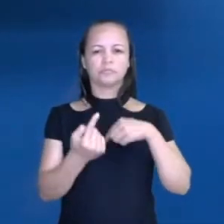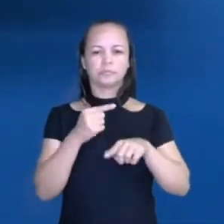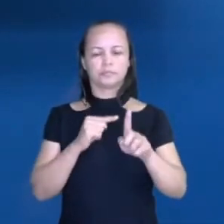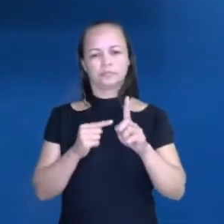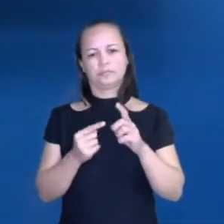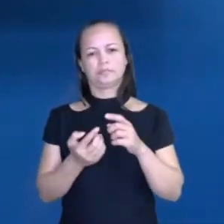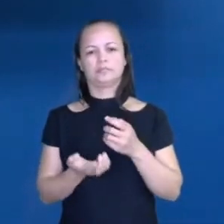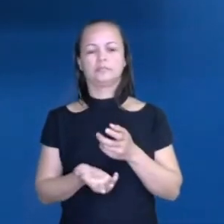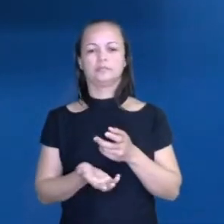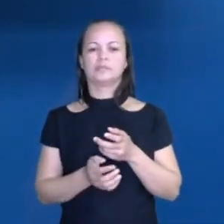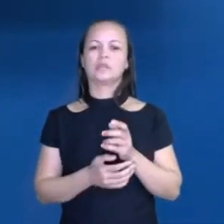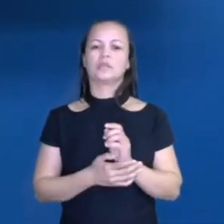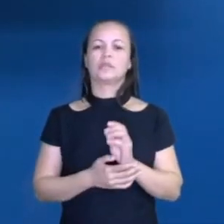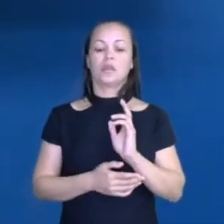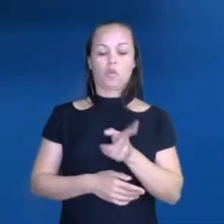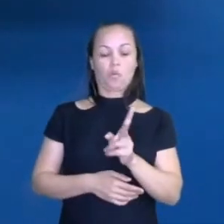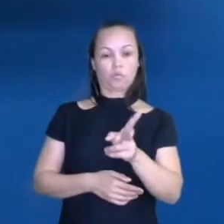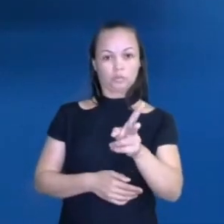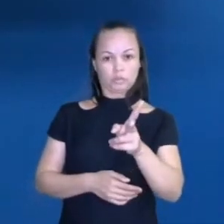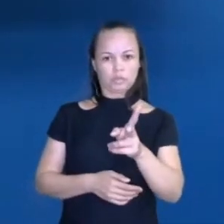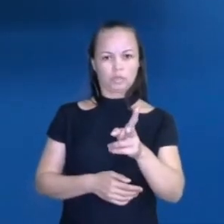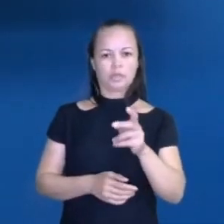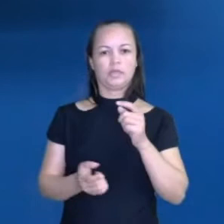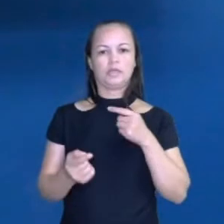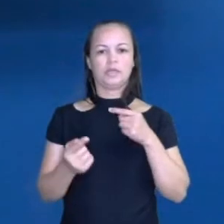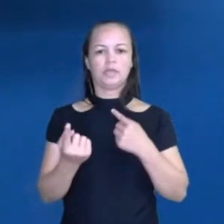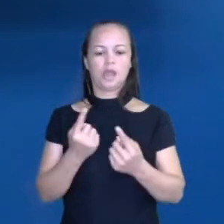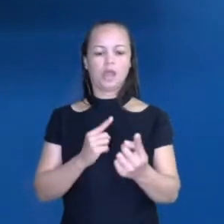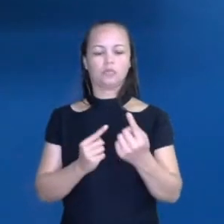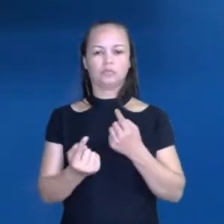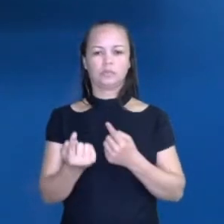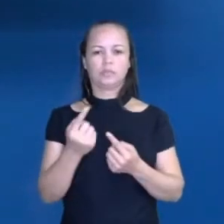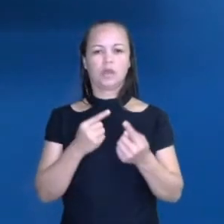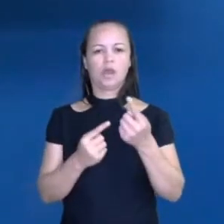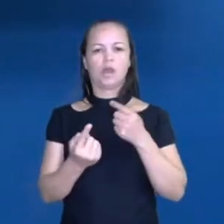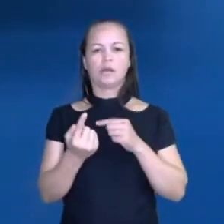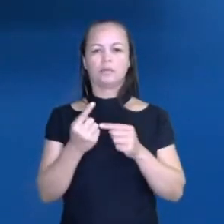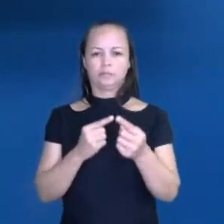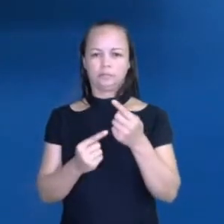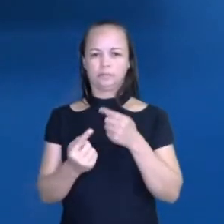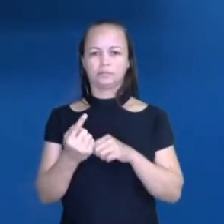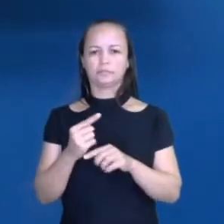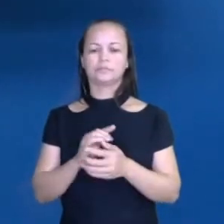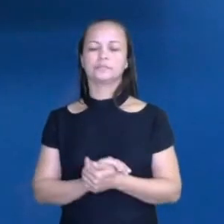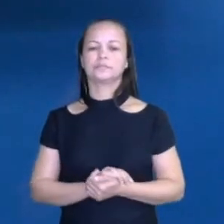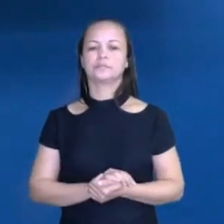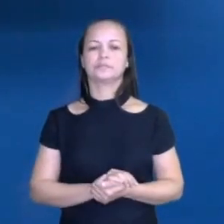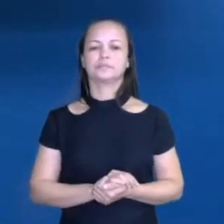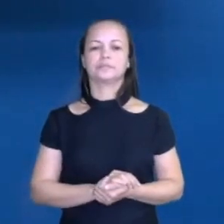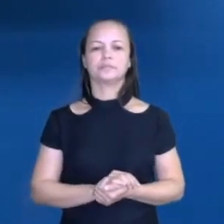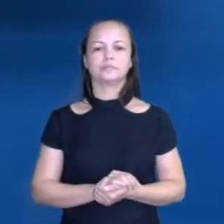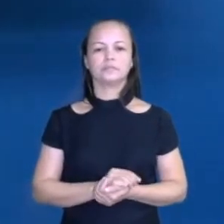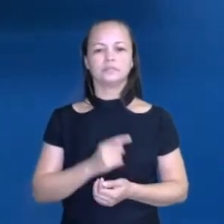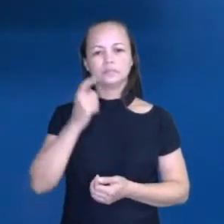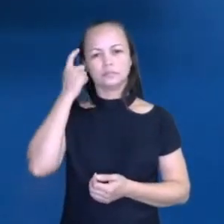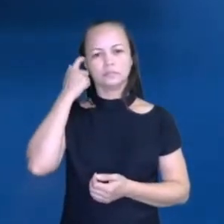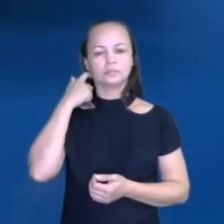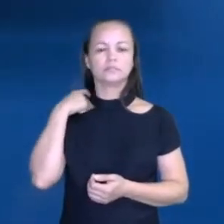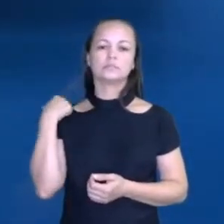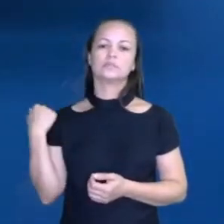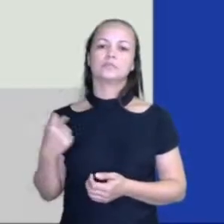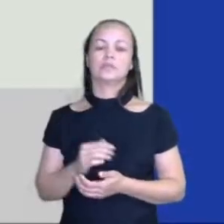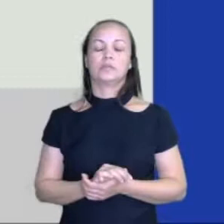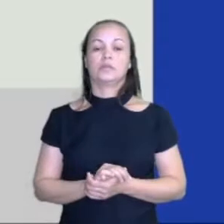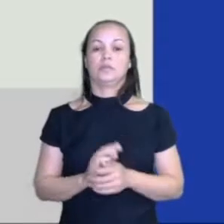corrente continuar a e alternar os quilômetros quem bom então